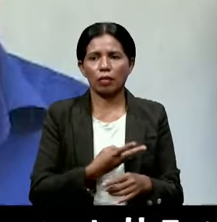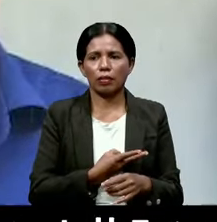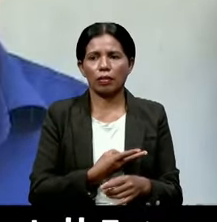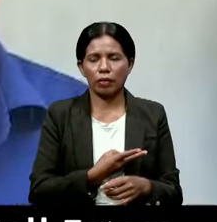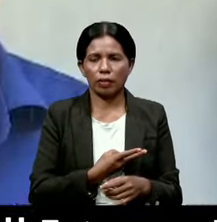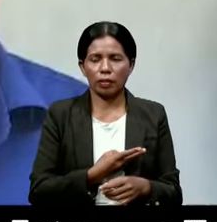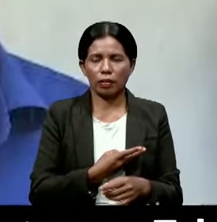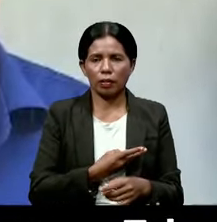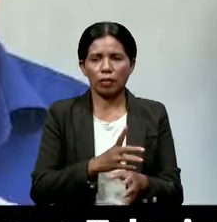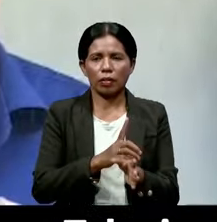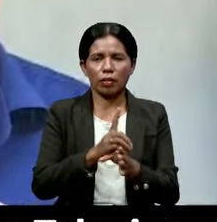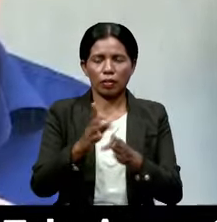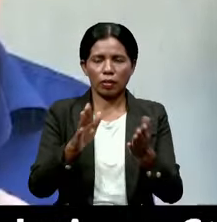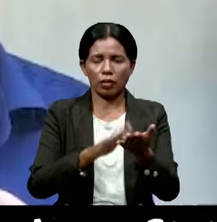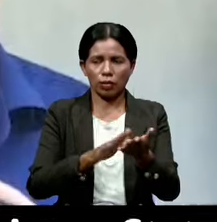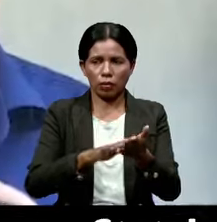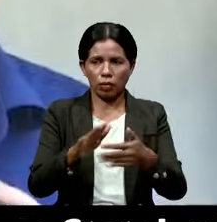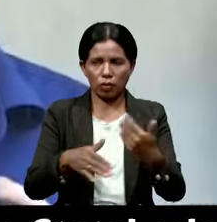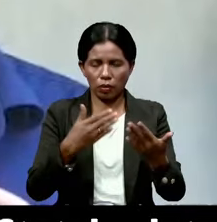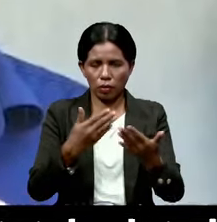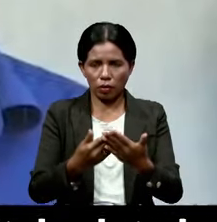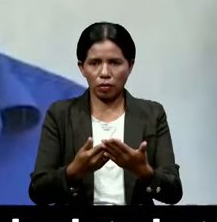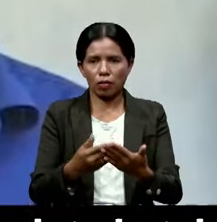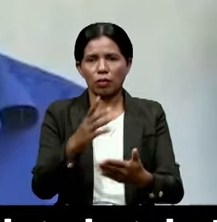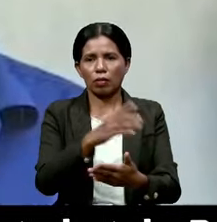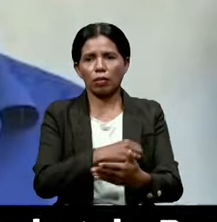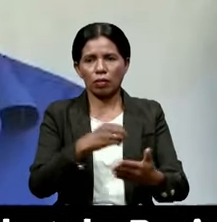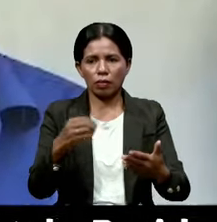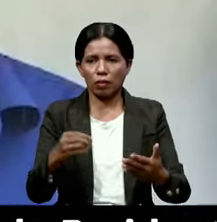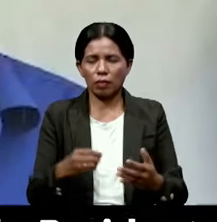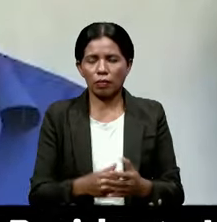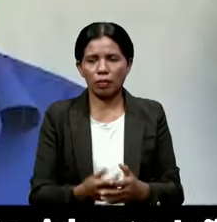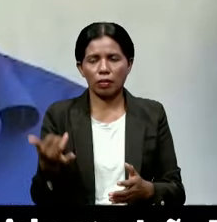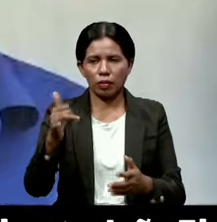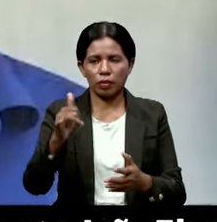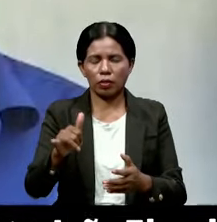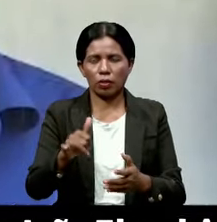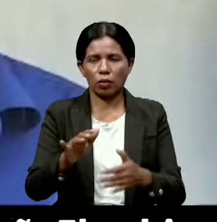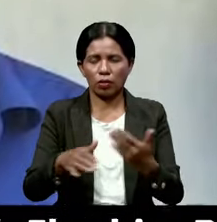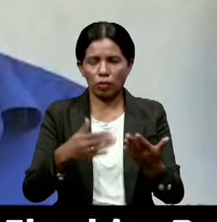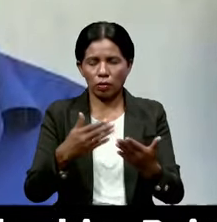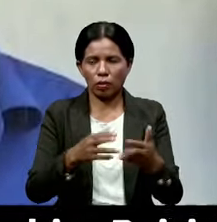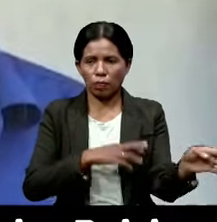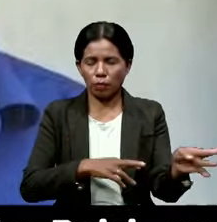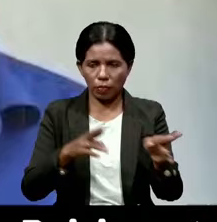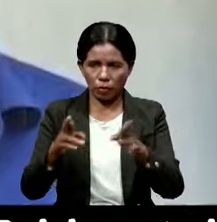ita diretiva escola sira ho inspector sira no sira ia pronto